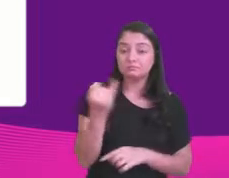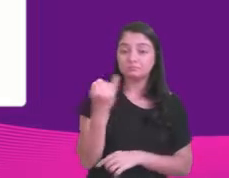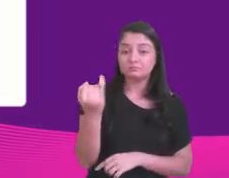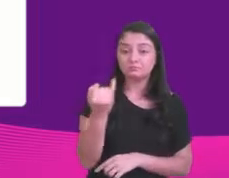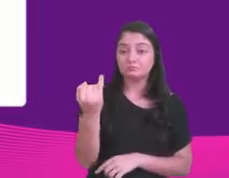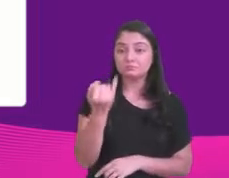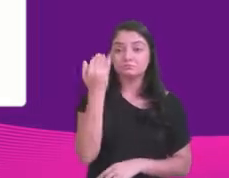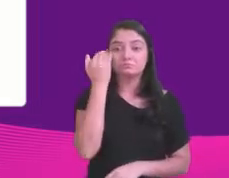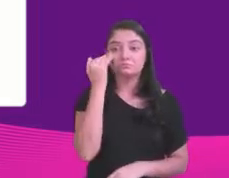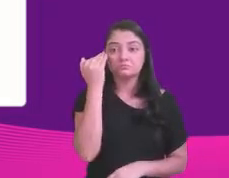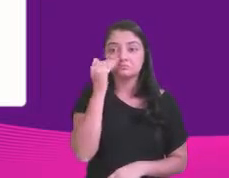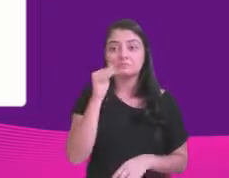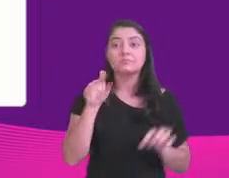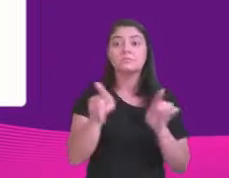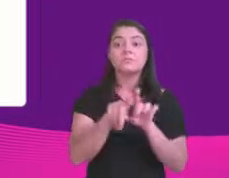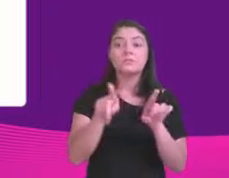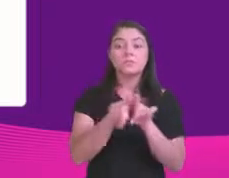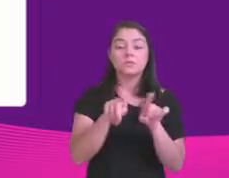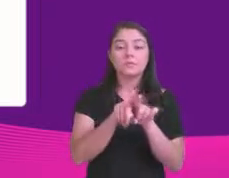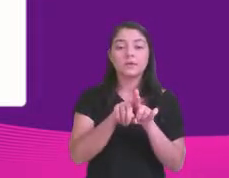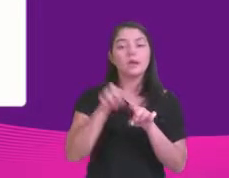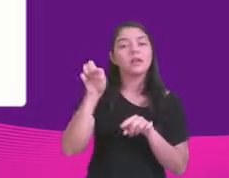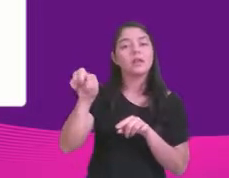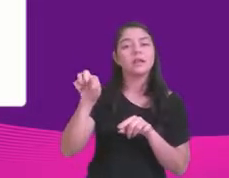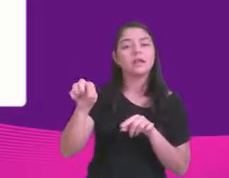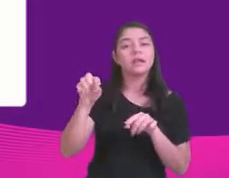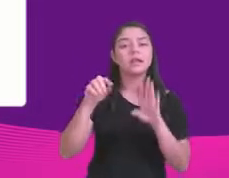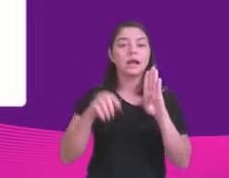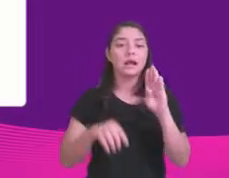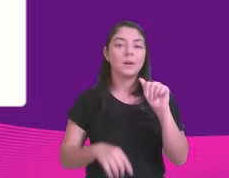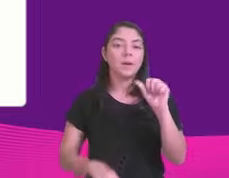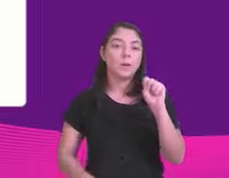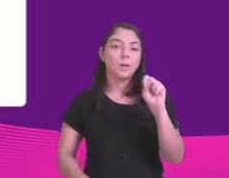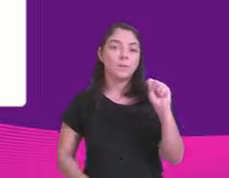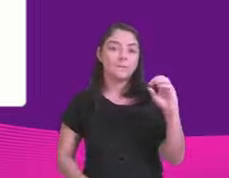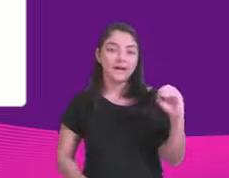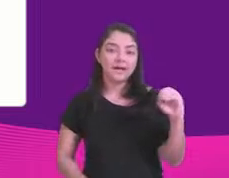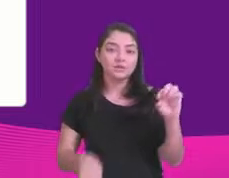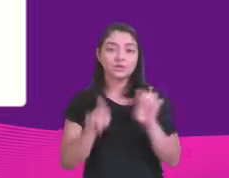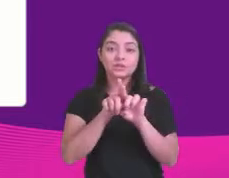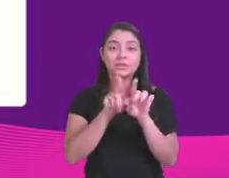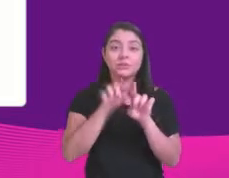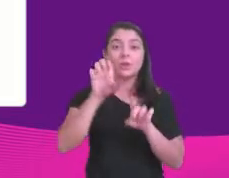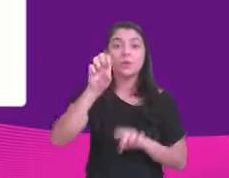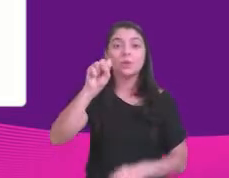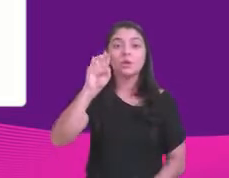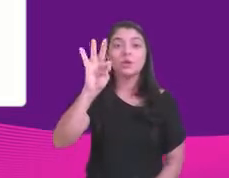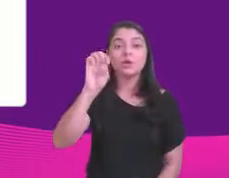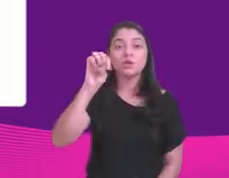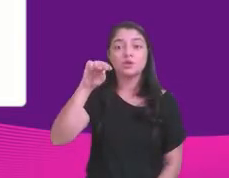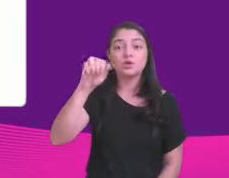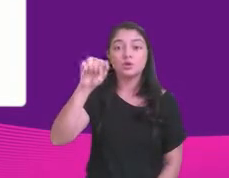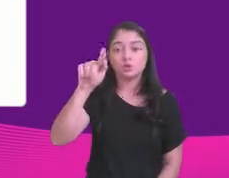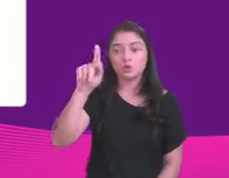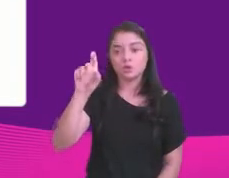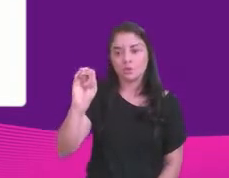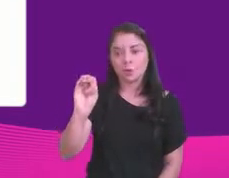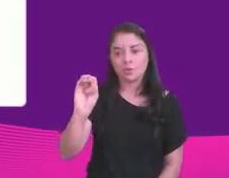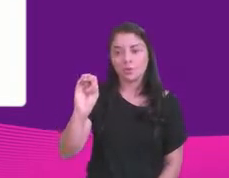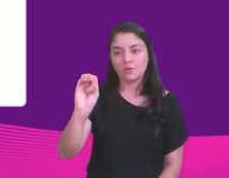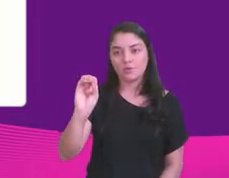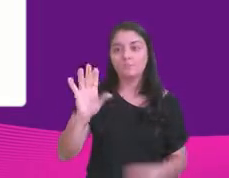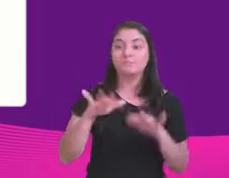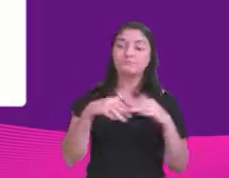um santuário entre o baço e o estômago e muitas vezes acaba a gente tendo um local de recidiva aqui e necessário